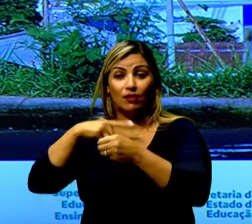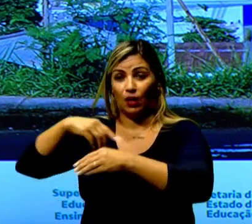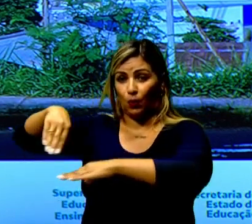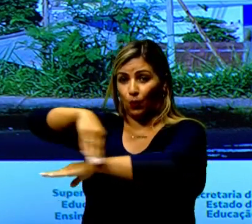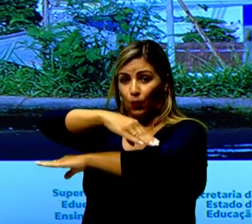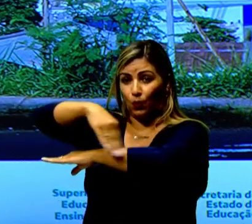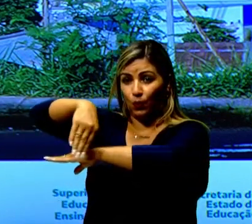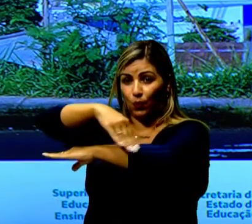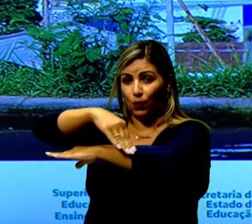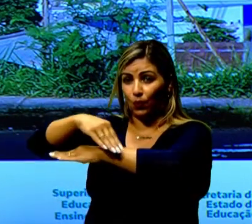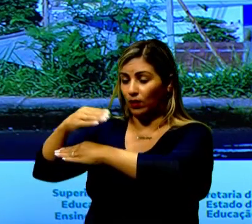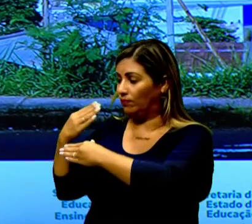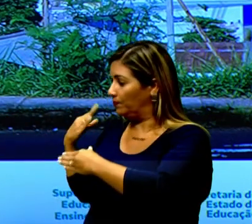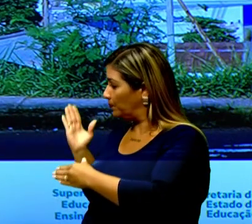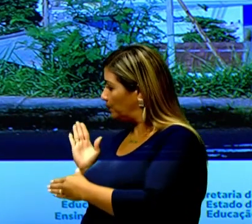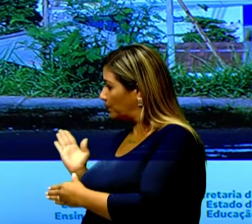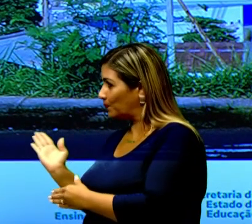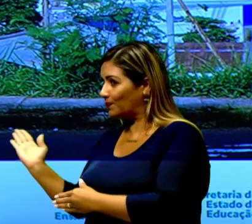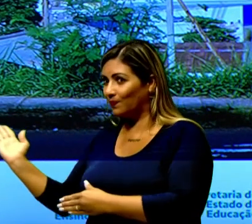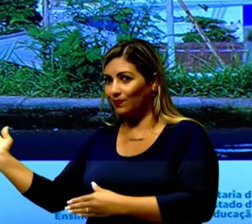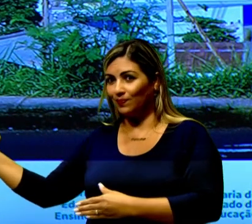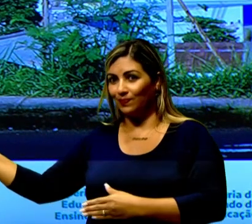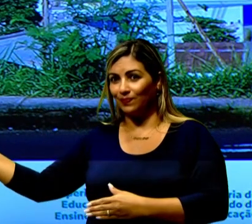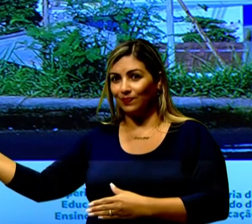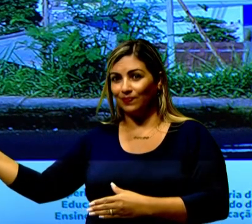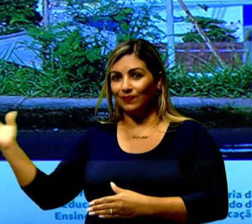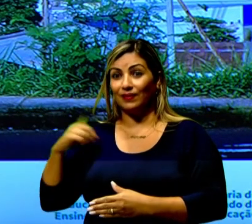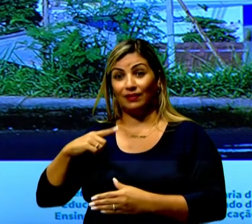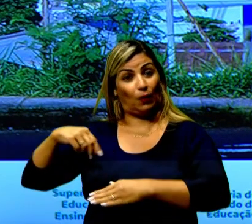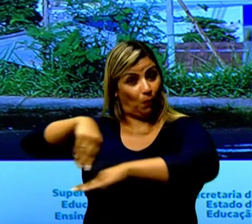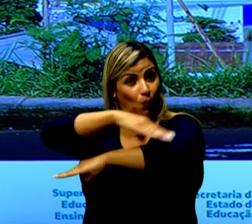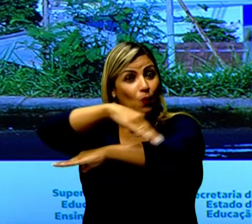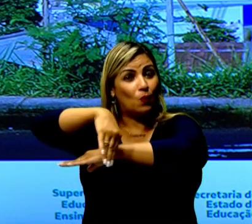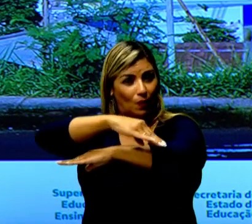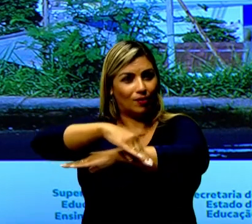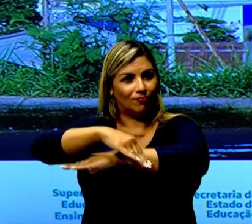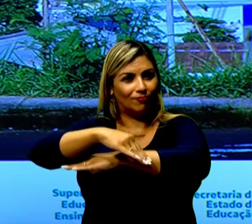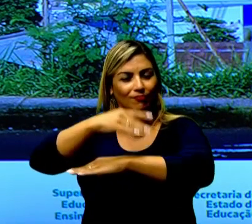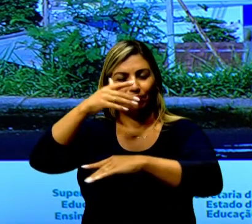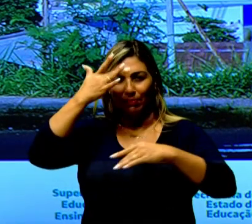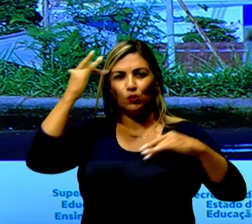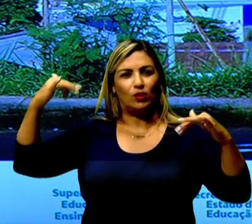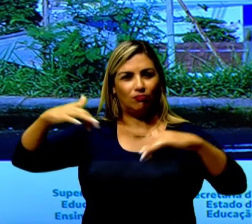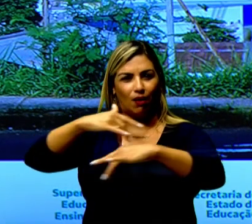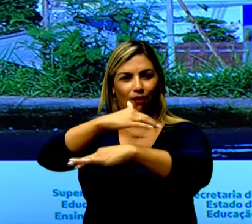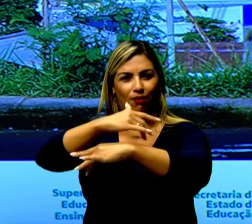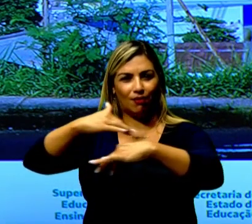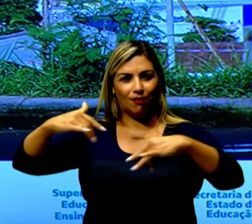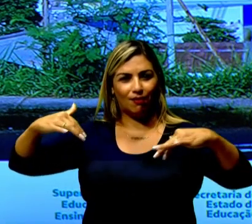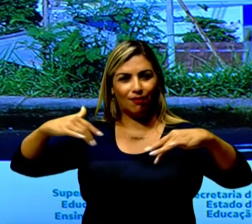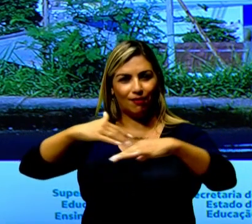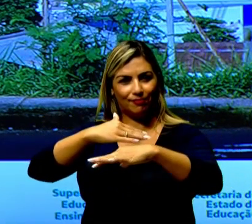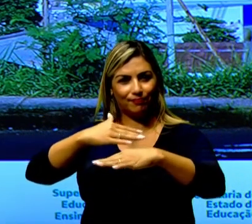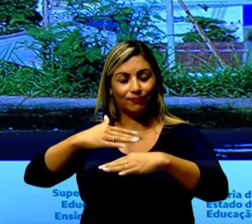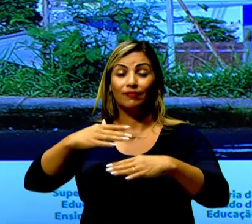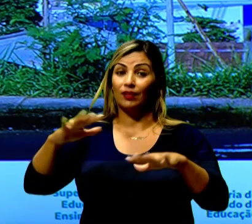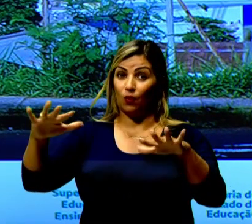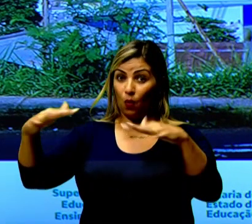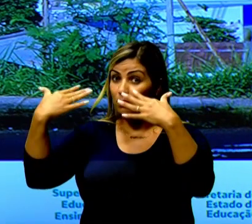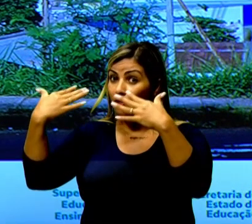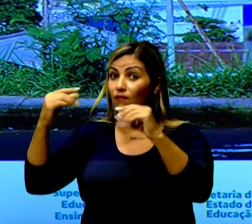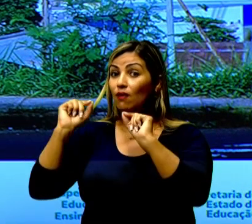uma rua uma via de grande circulação então olha só o que que é importante observar é importante